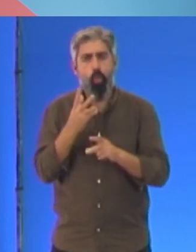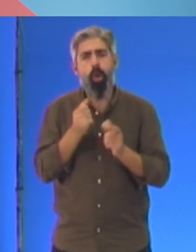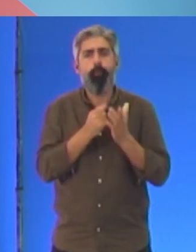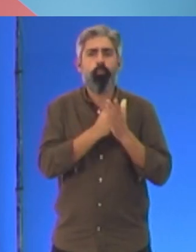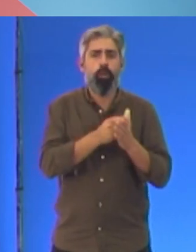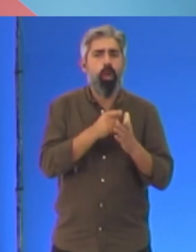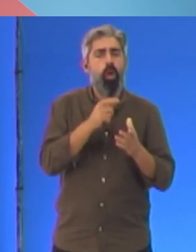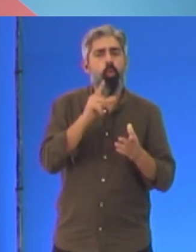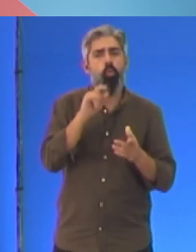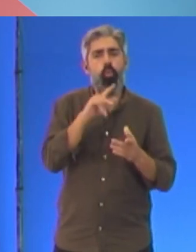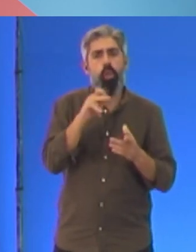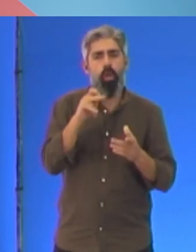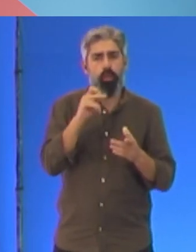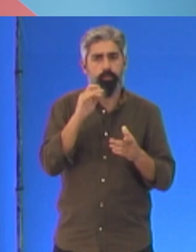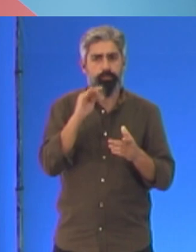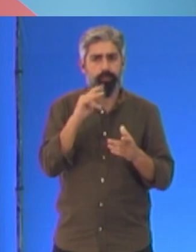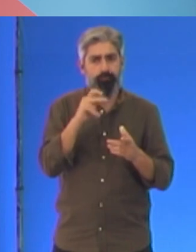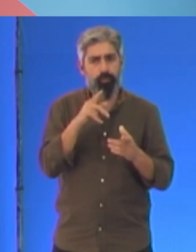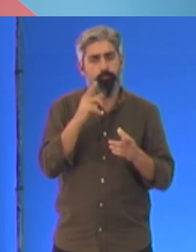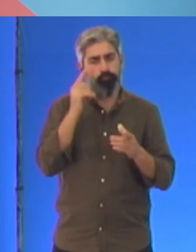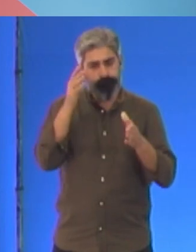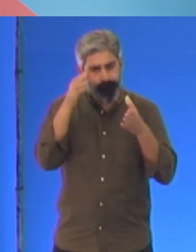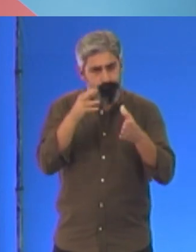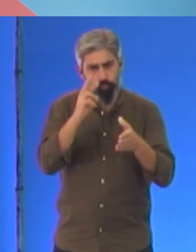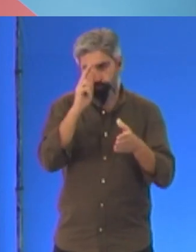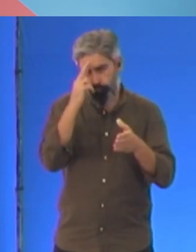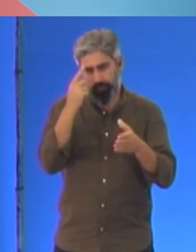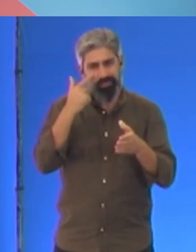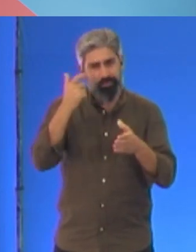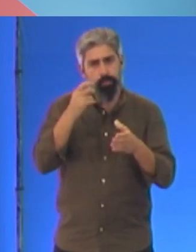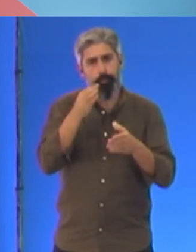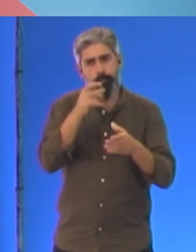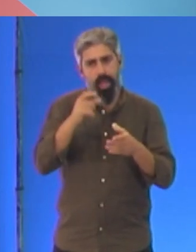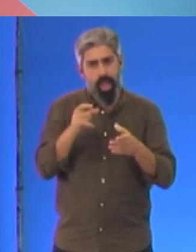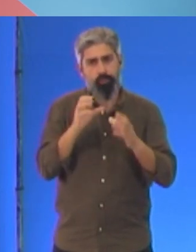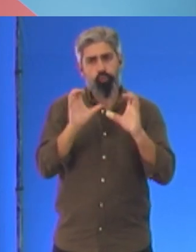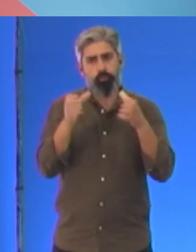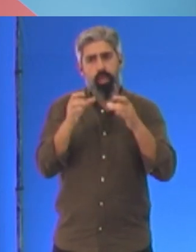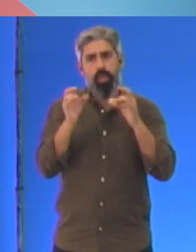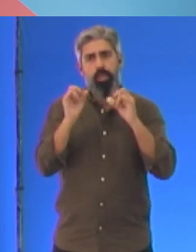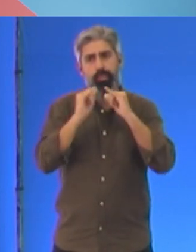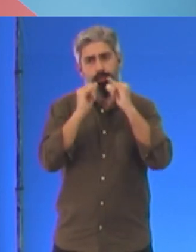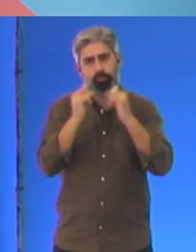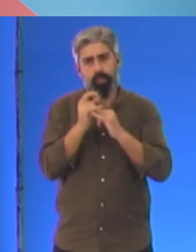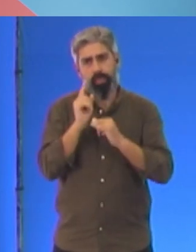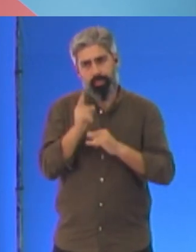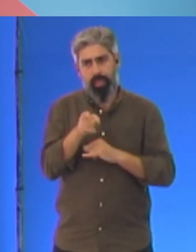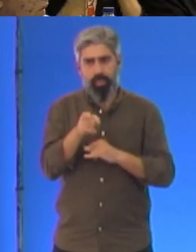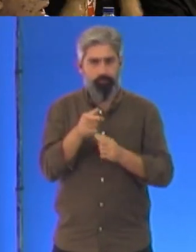que pede concentração num esforço fundamental de paz à Comunidade Internacional